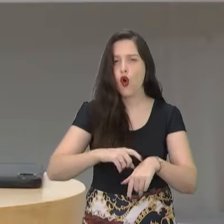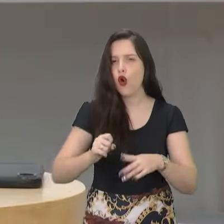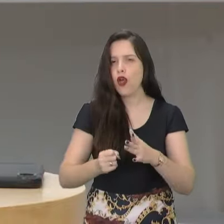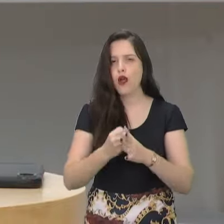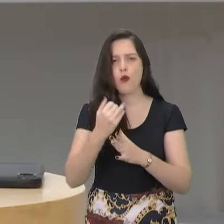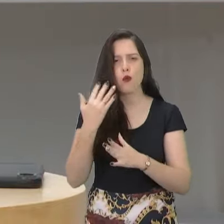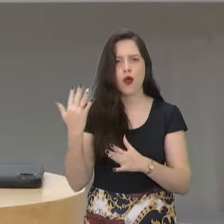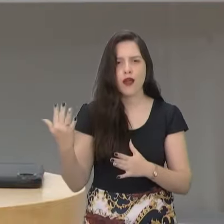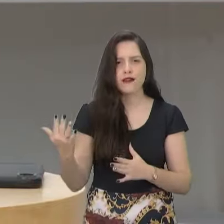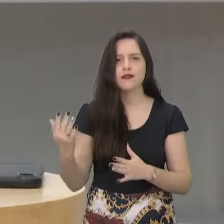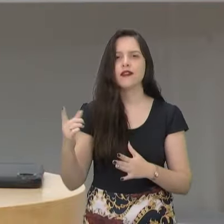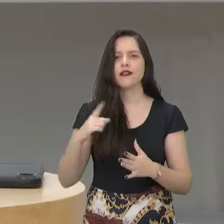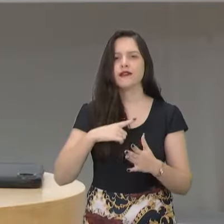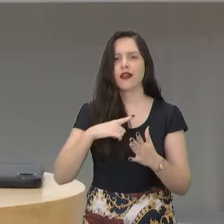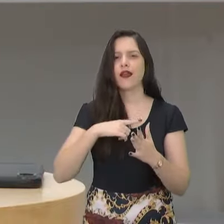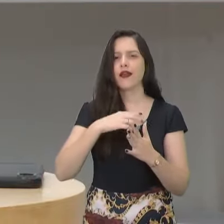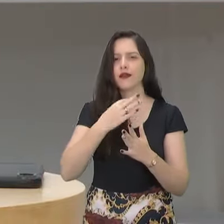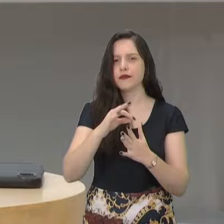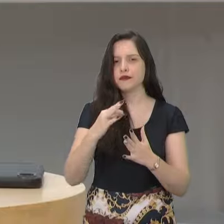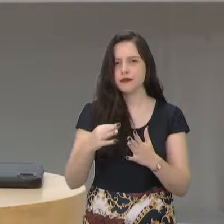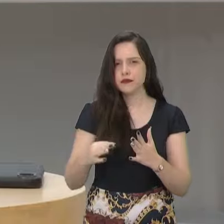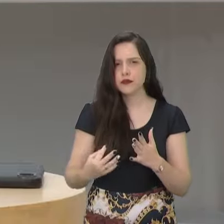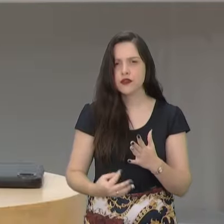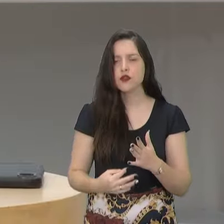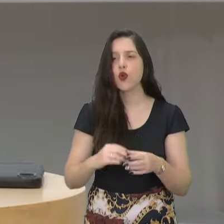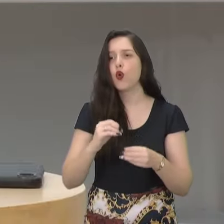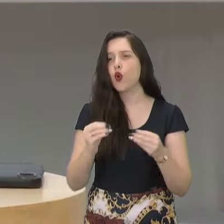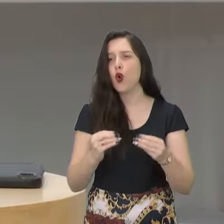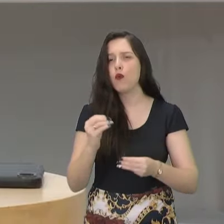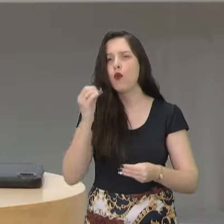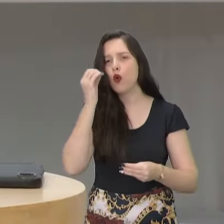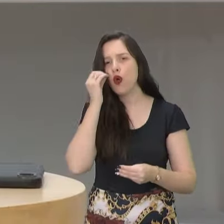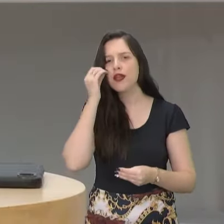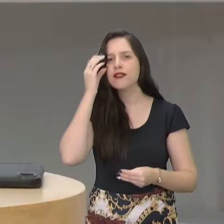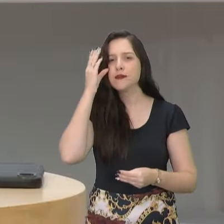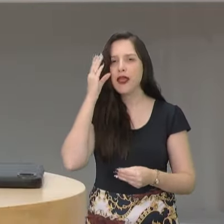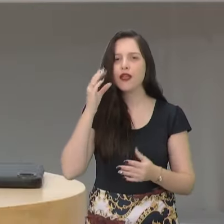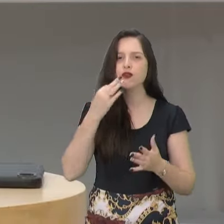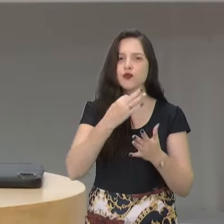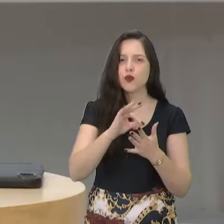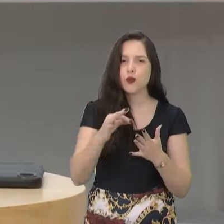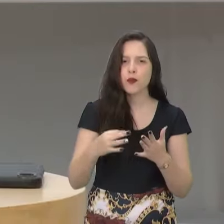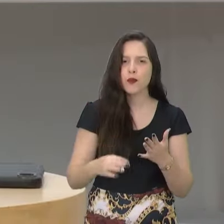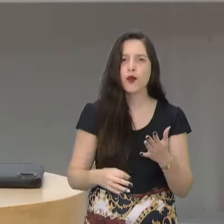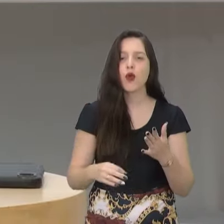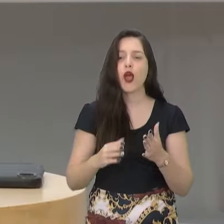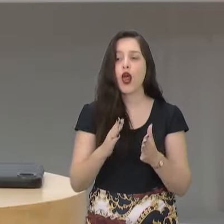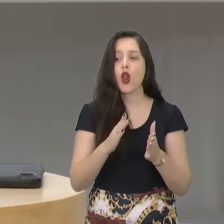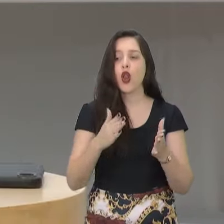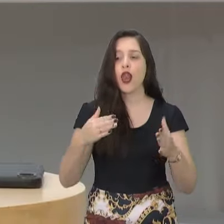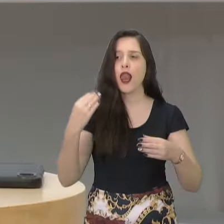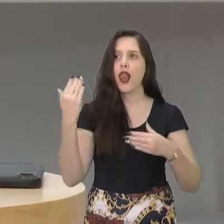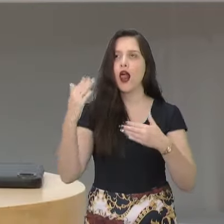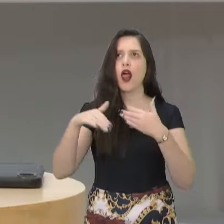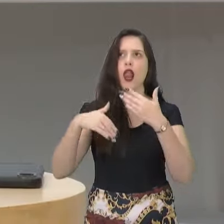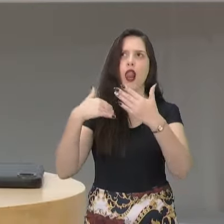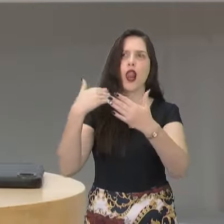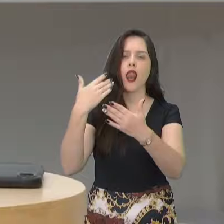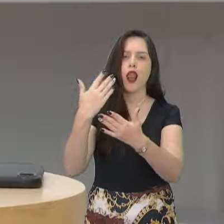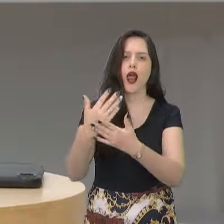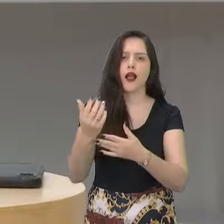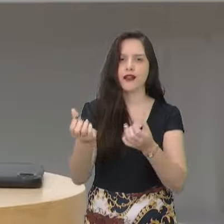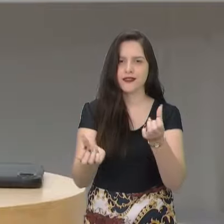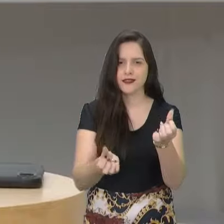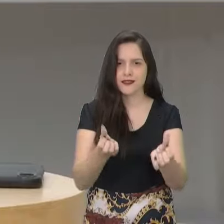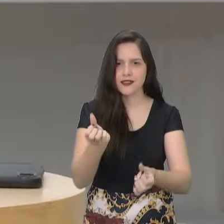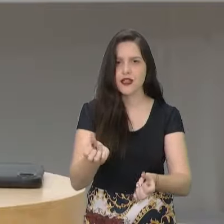geral daquele componente, quais são os objetos de conhecimento daquele componente que vai ser trabalhado ao longo do semestre, quais são